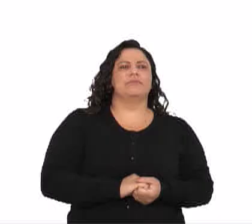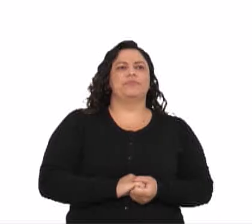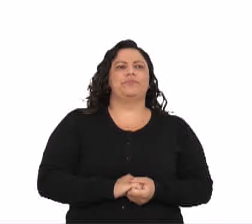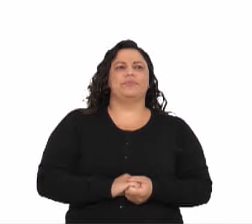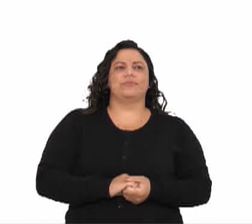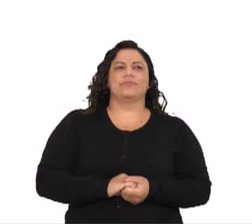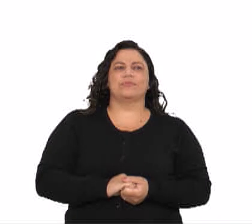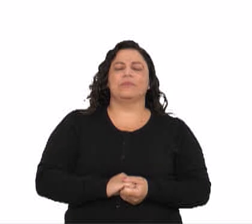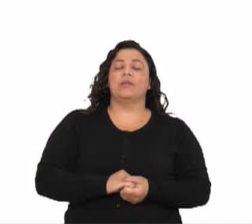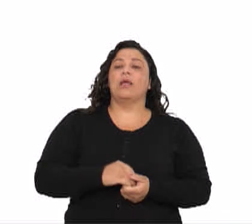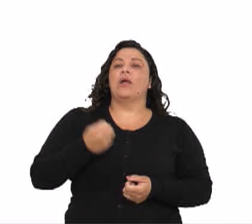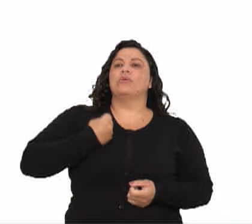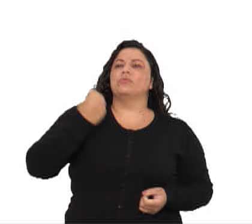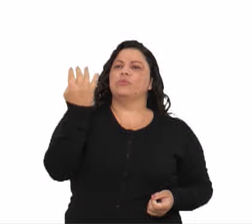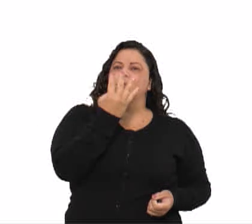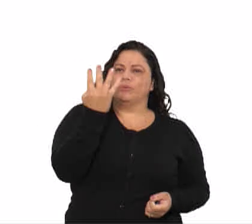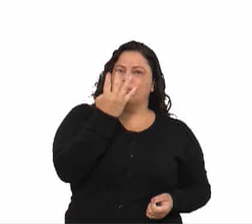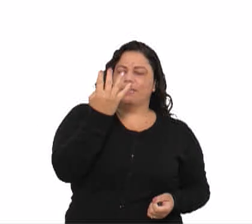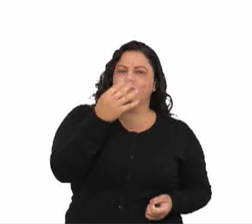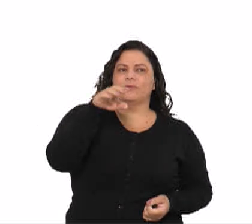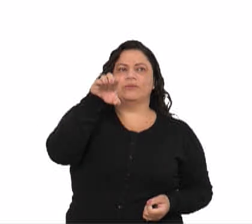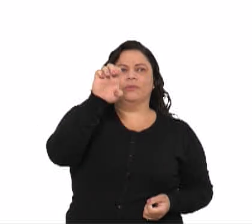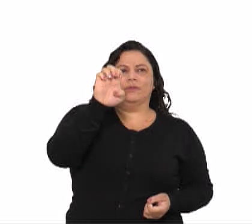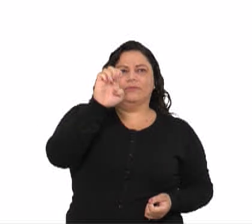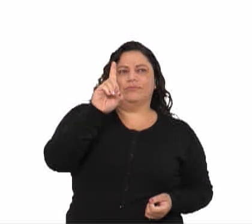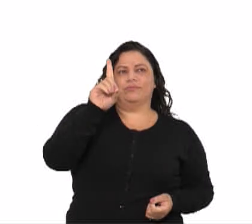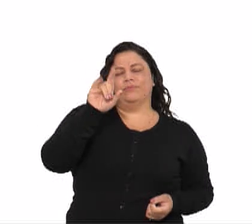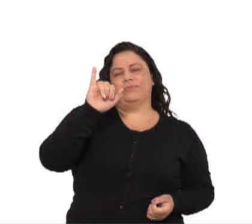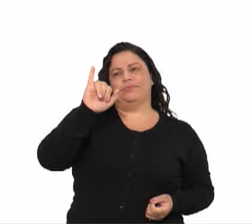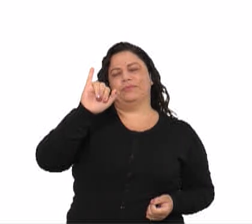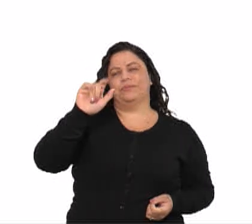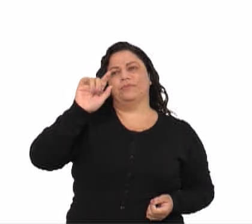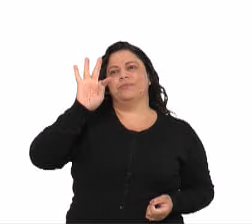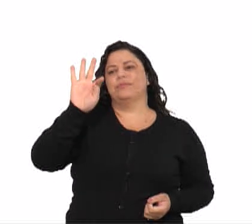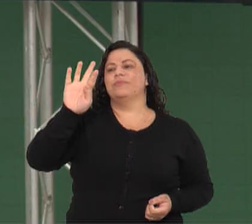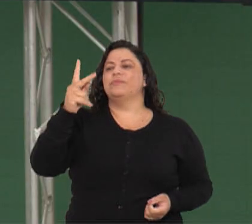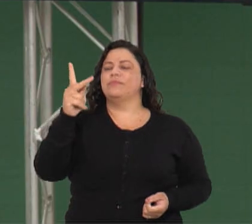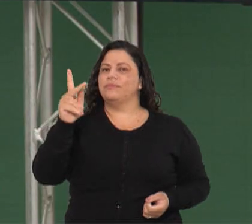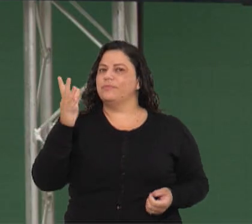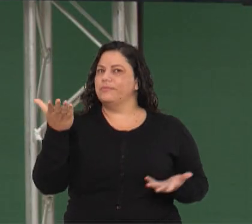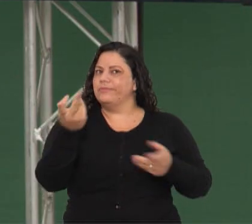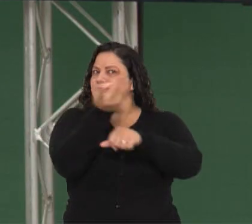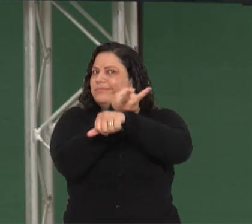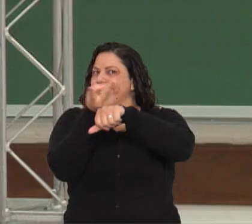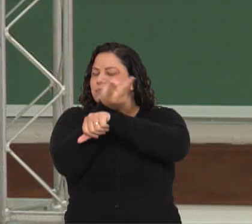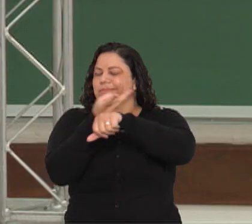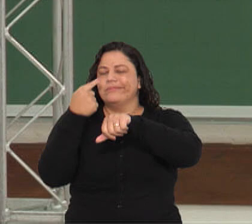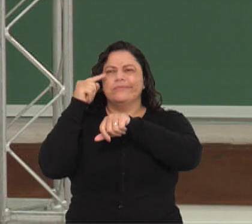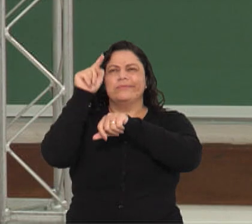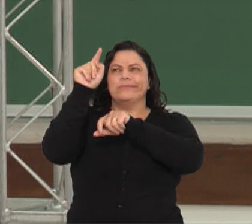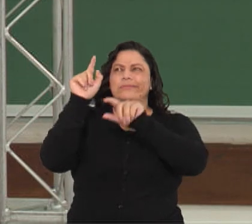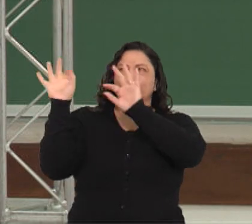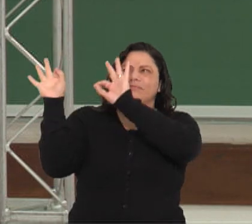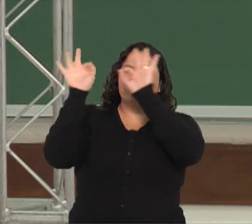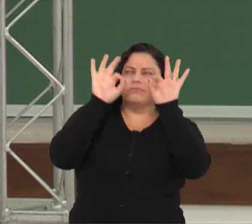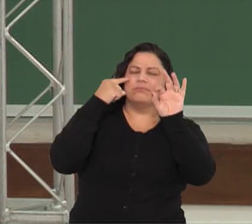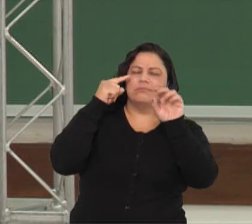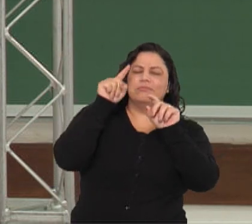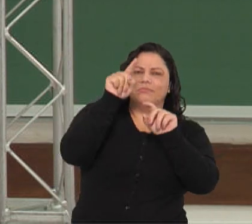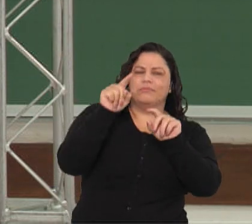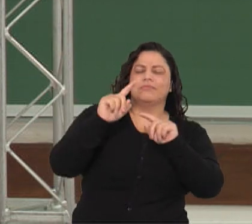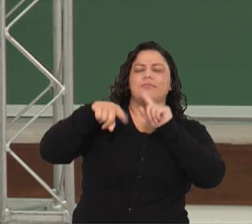number 4 diz assim: Edith is my grandmother. She's drinking tea. Então, procura aí a imagem que corresponde a essa